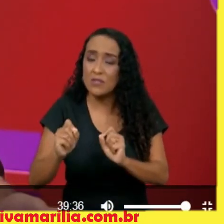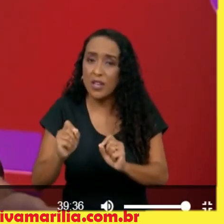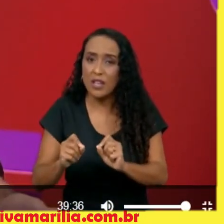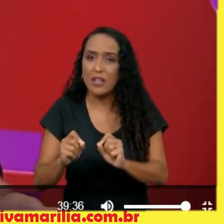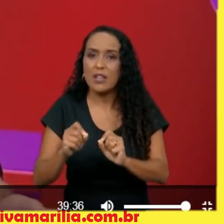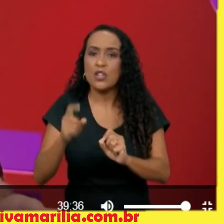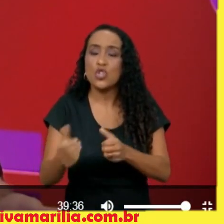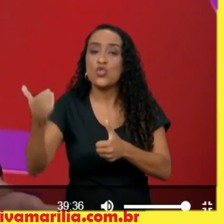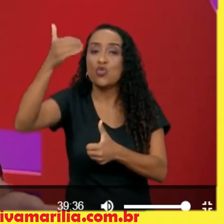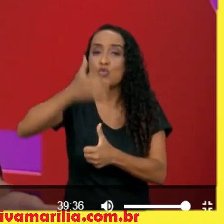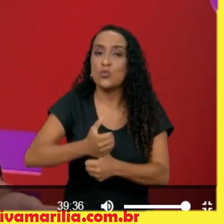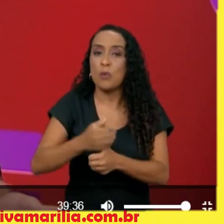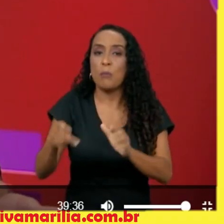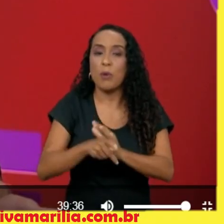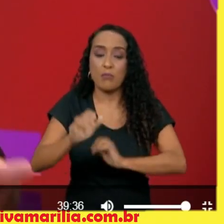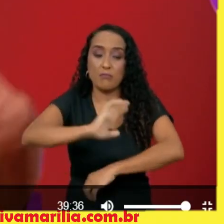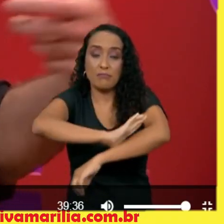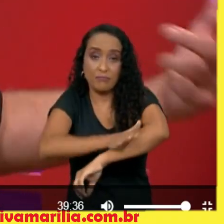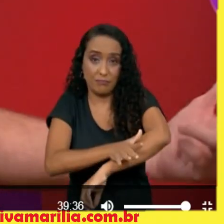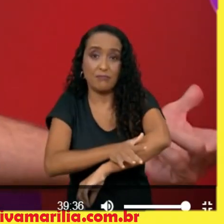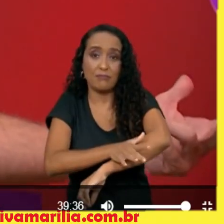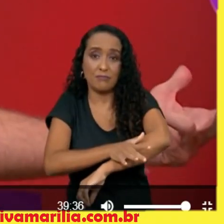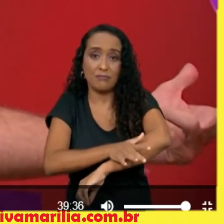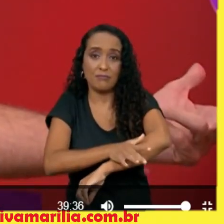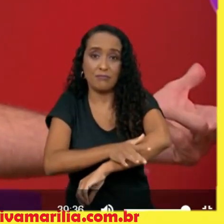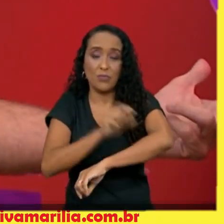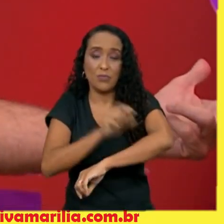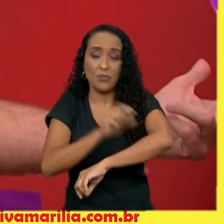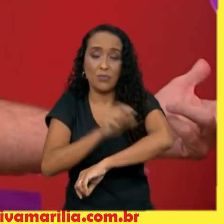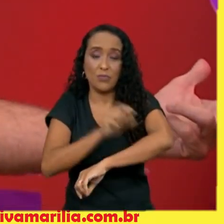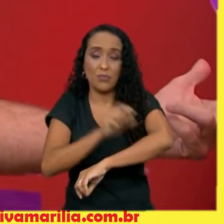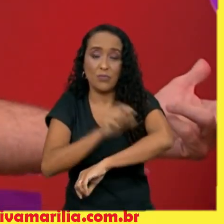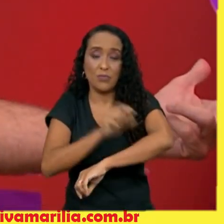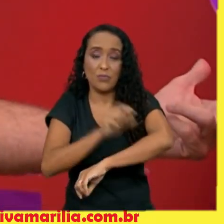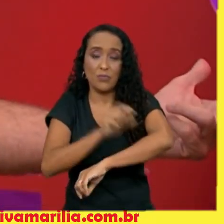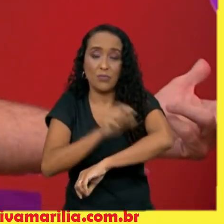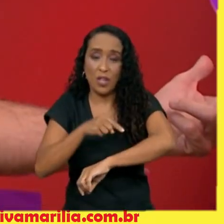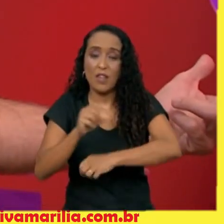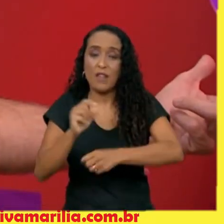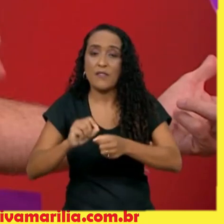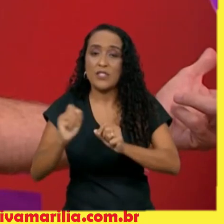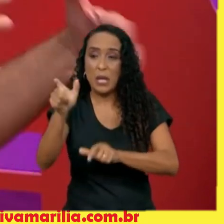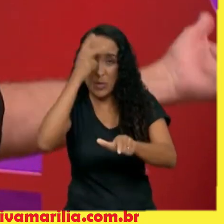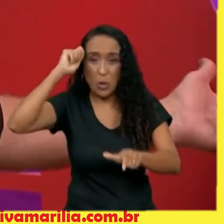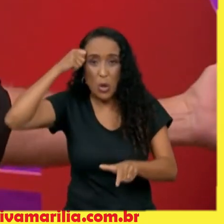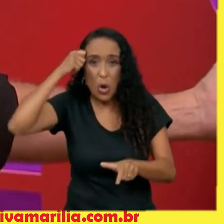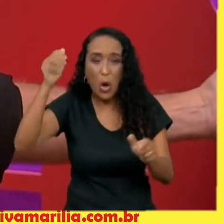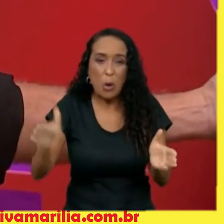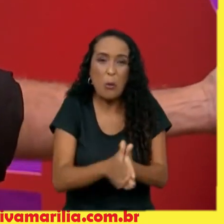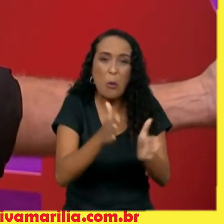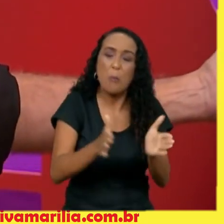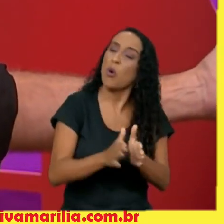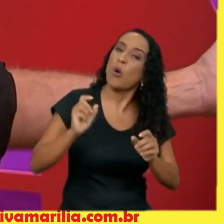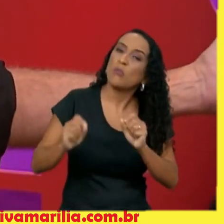uma substituição para o racismo racial, né, que fazia com que negros, pobres, mestiços